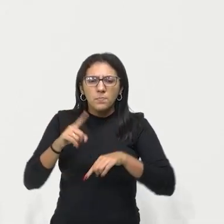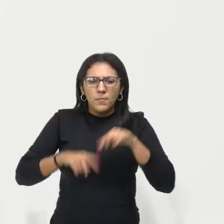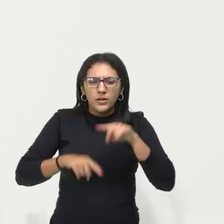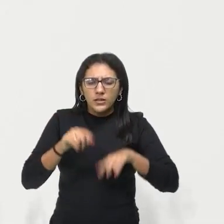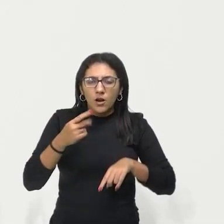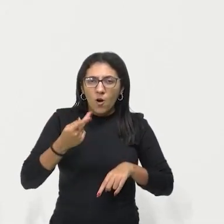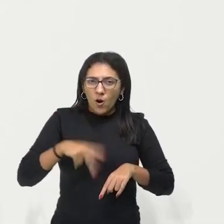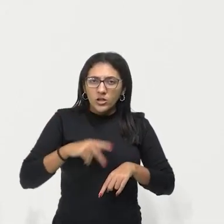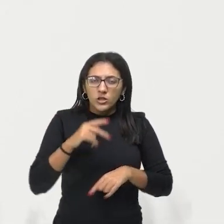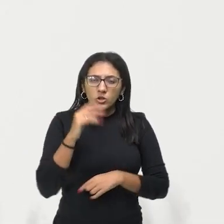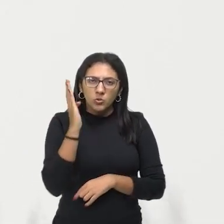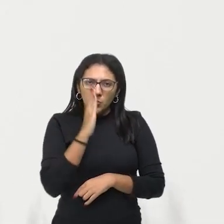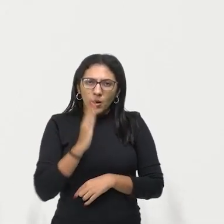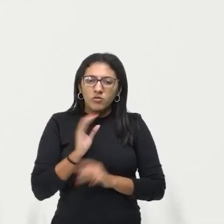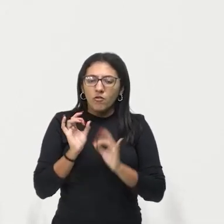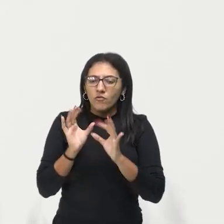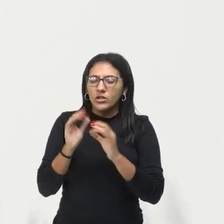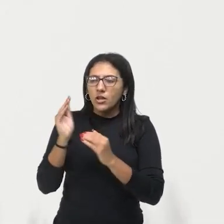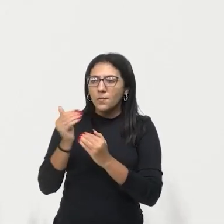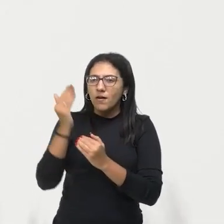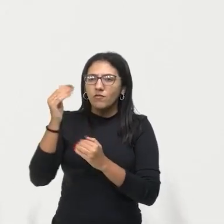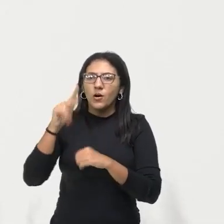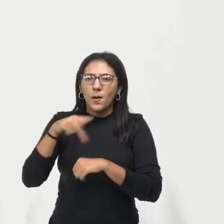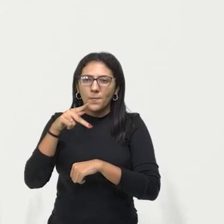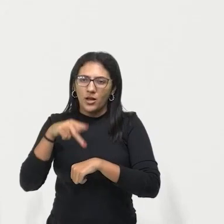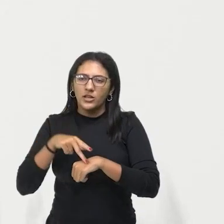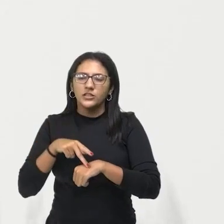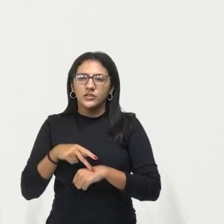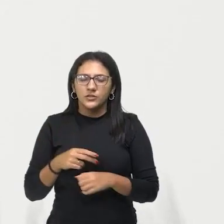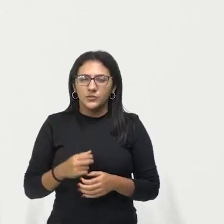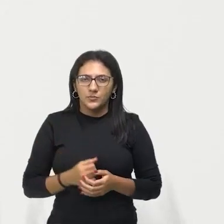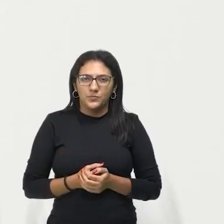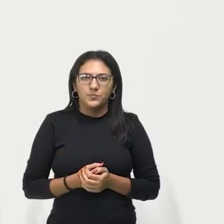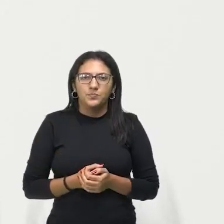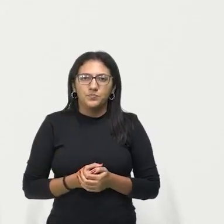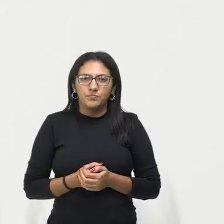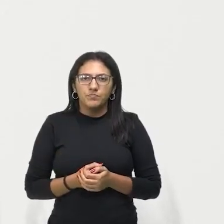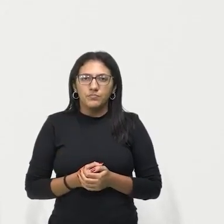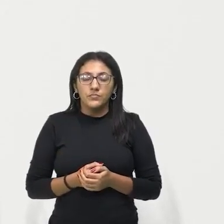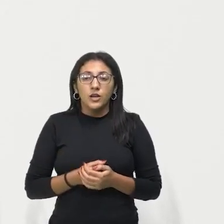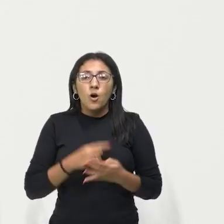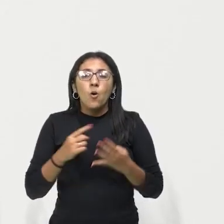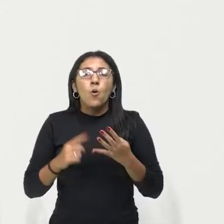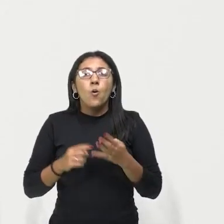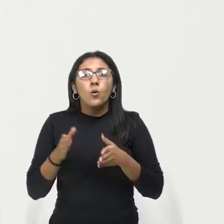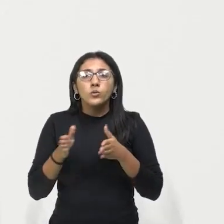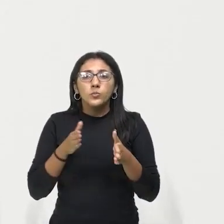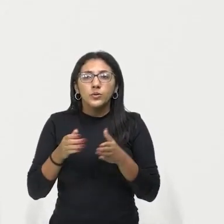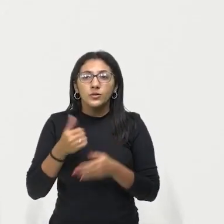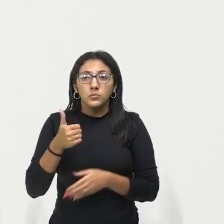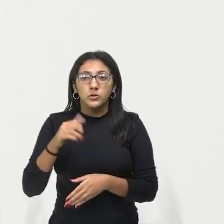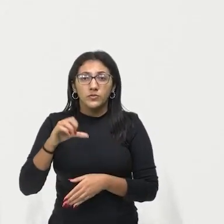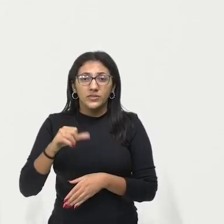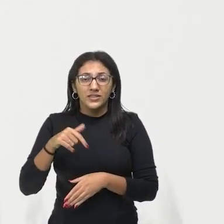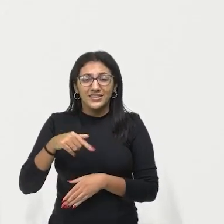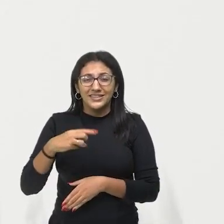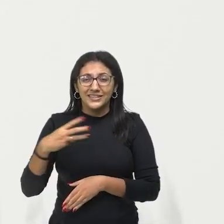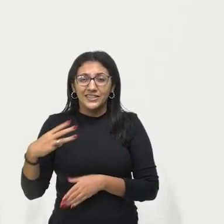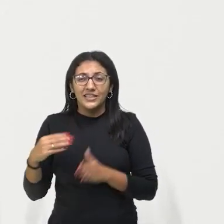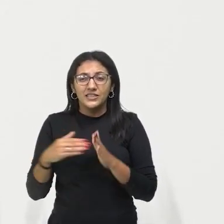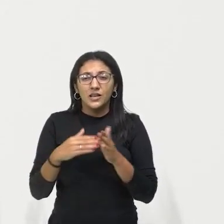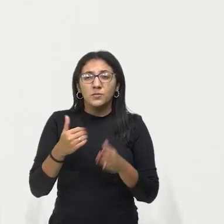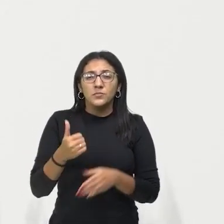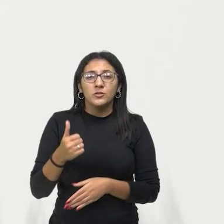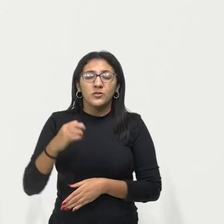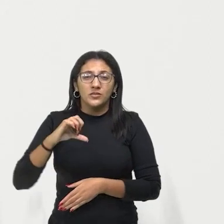e da dívida externa do Brasil, consequentemente. De 73 a 79, nós vemos a crise